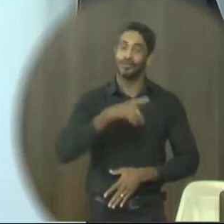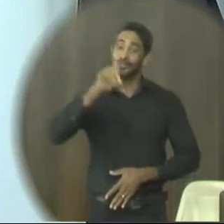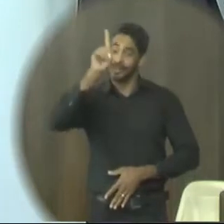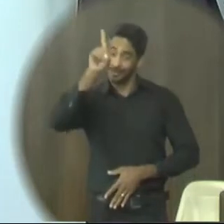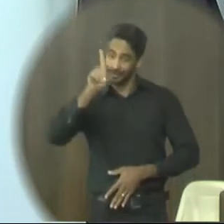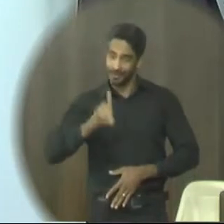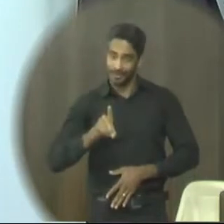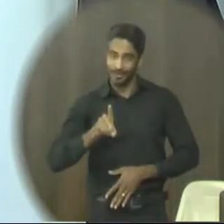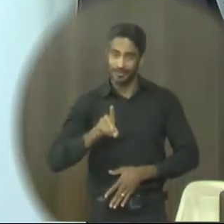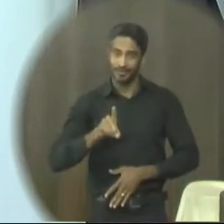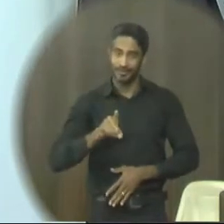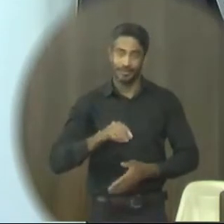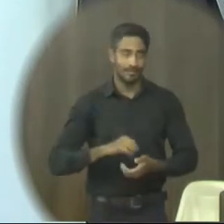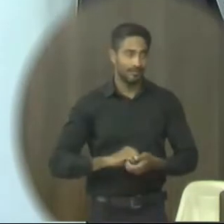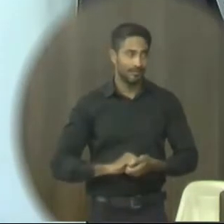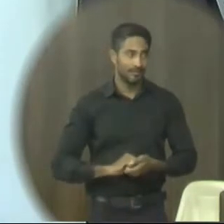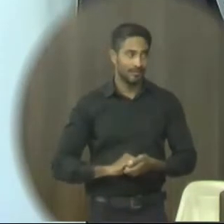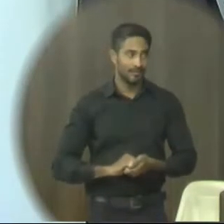dinheiro